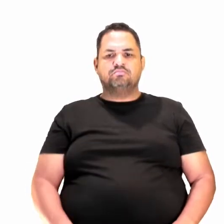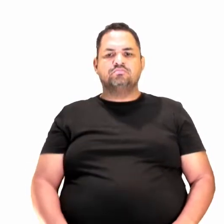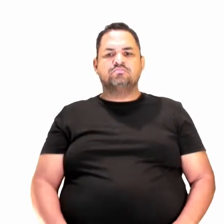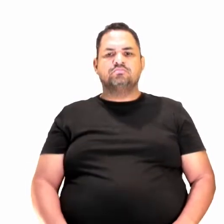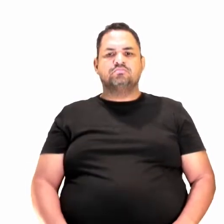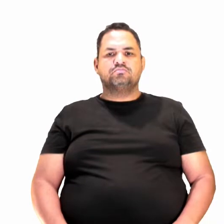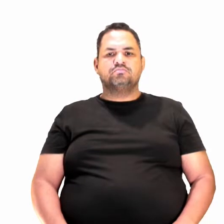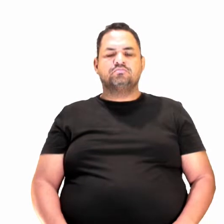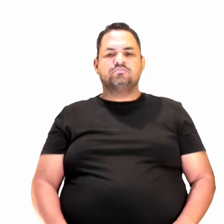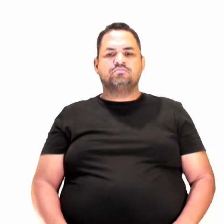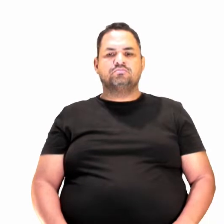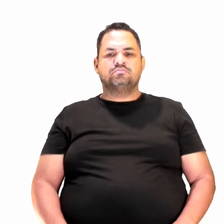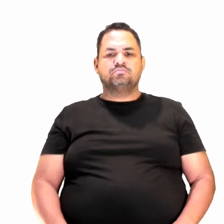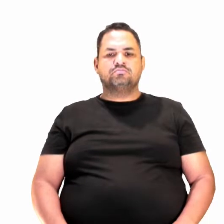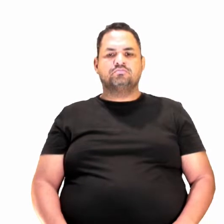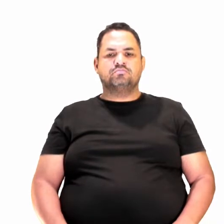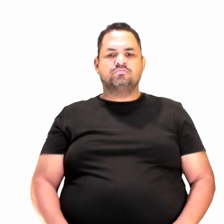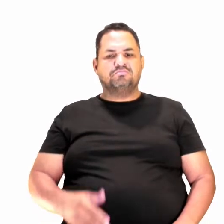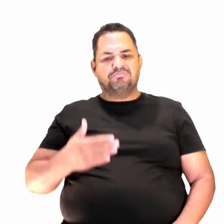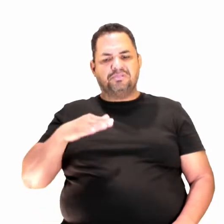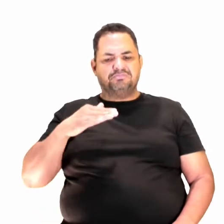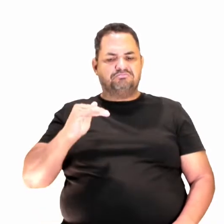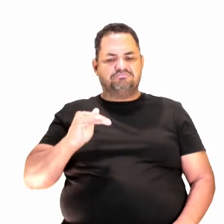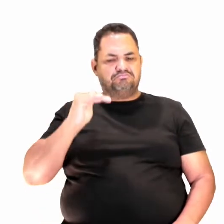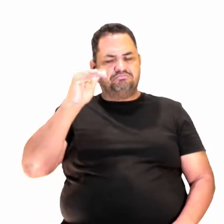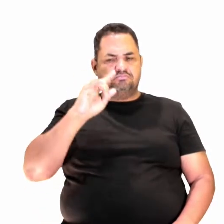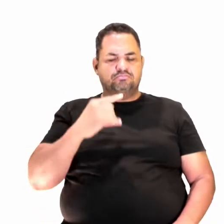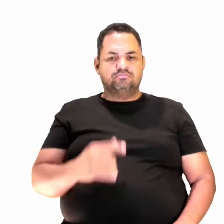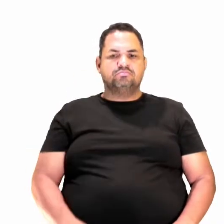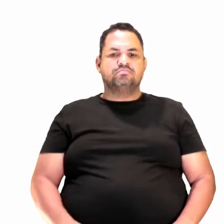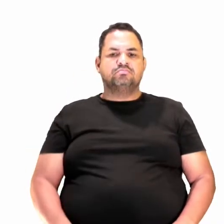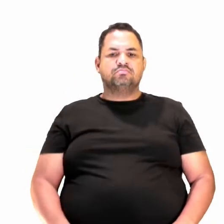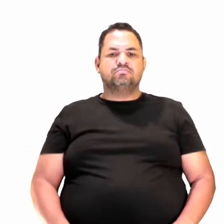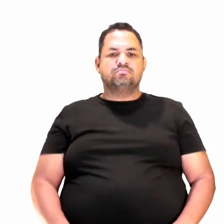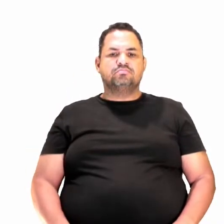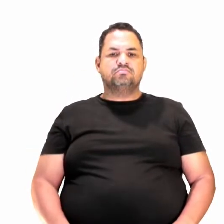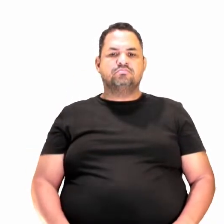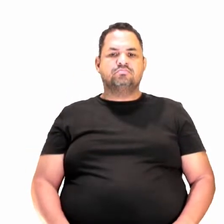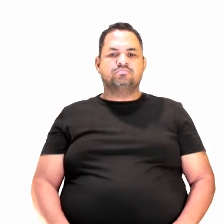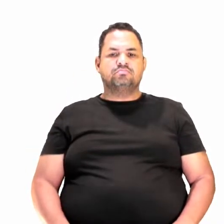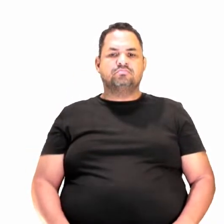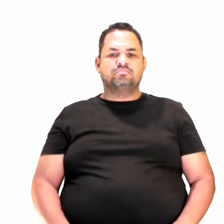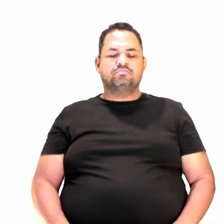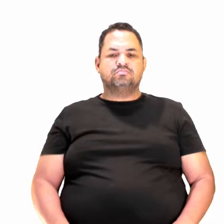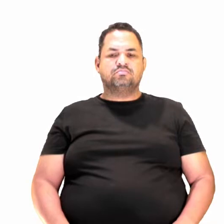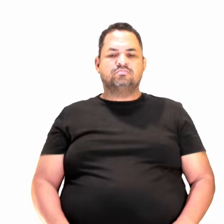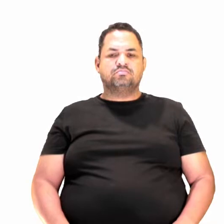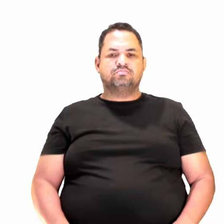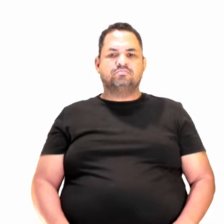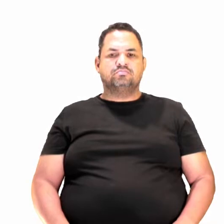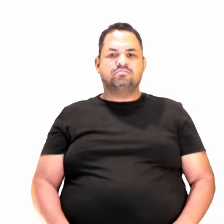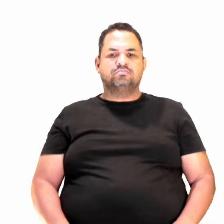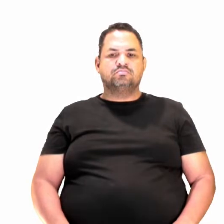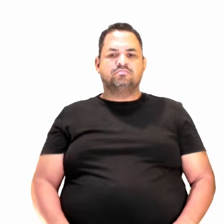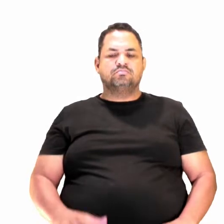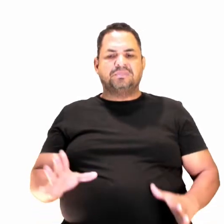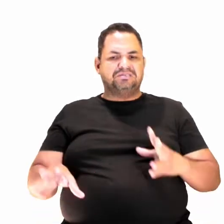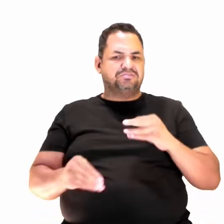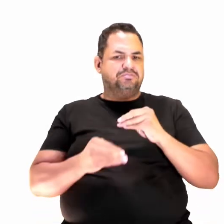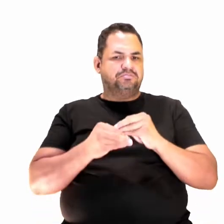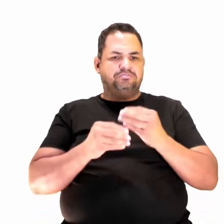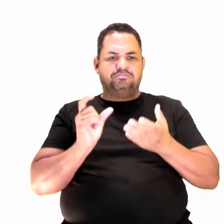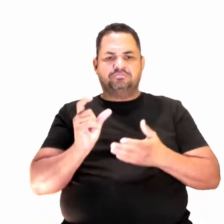acordo com as coisas que a gente leu lá naquele texto, como é que seria essa irmã dela, a Patrícia? Seria mais para essa